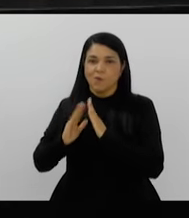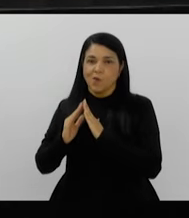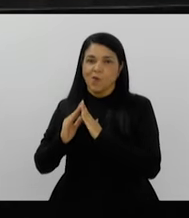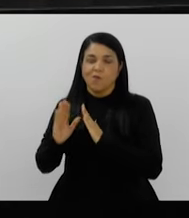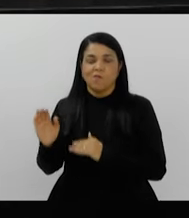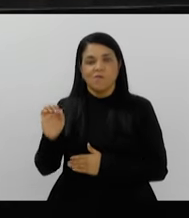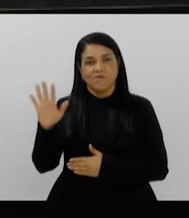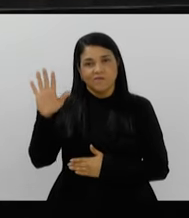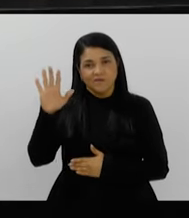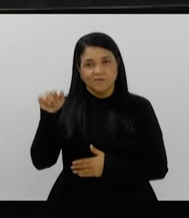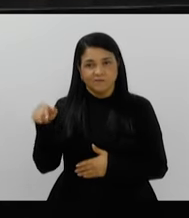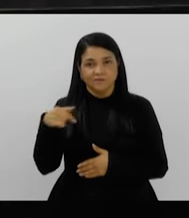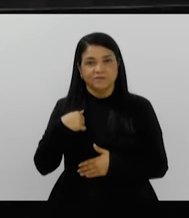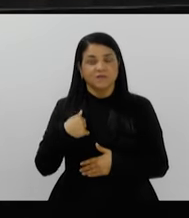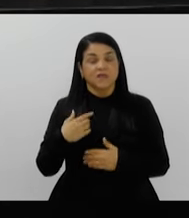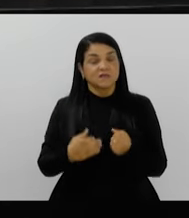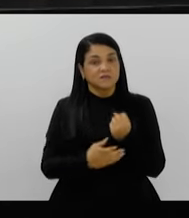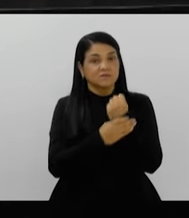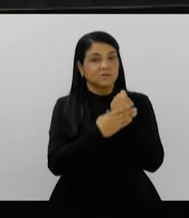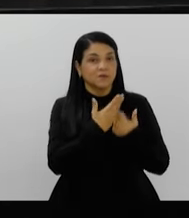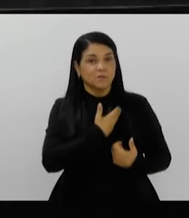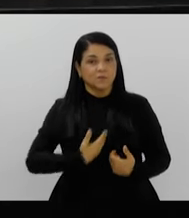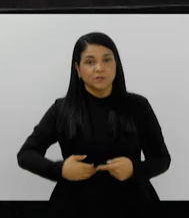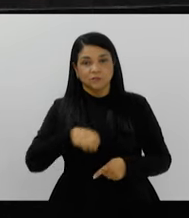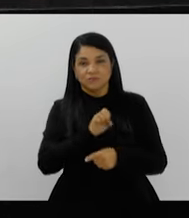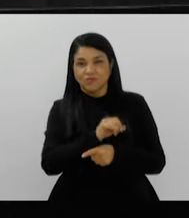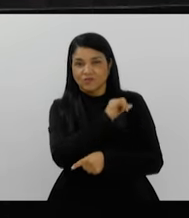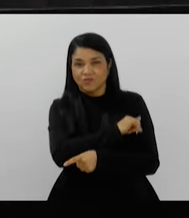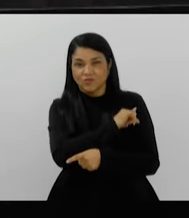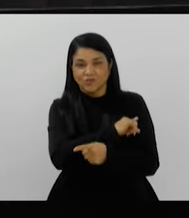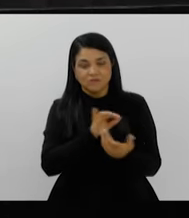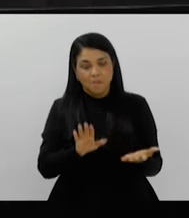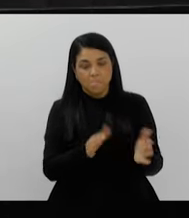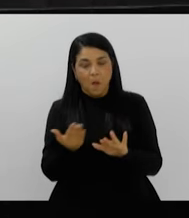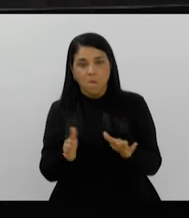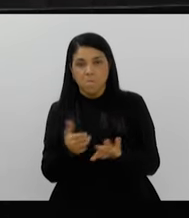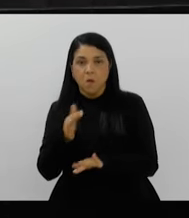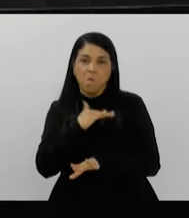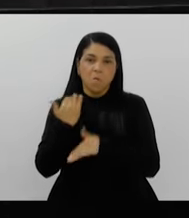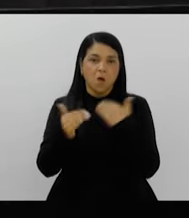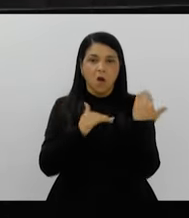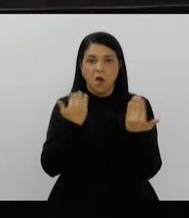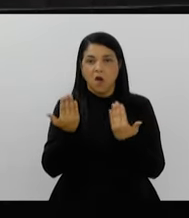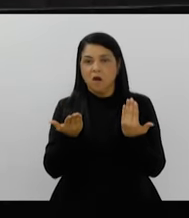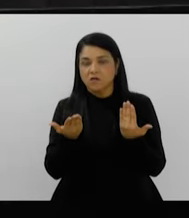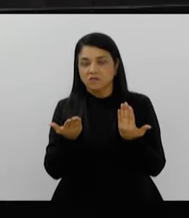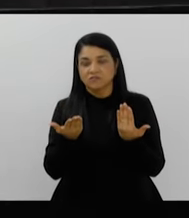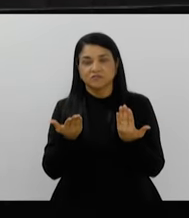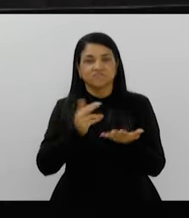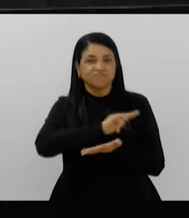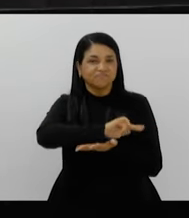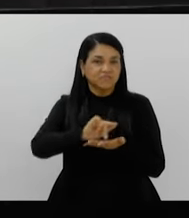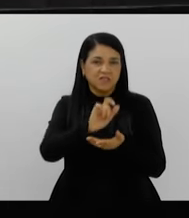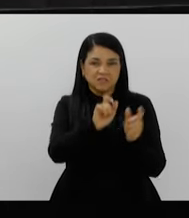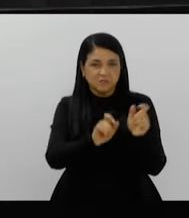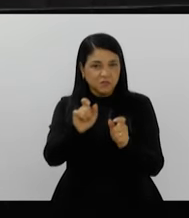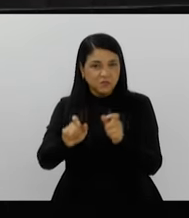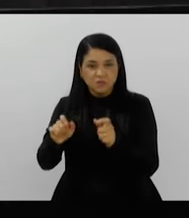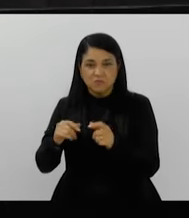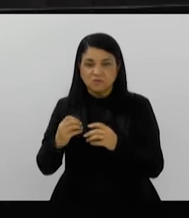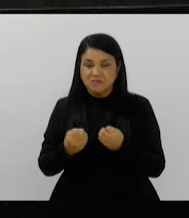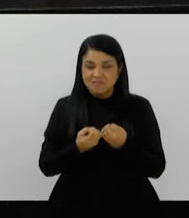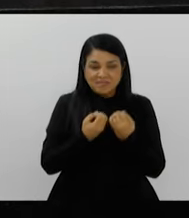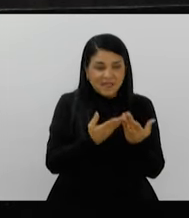A segurança pública no Estado do Rio de Janeiro tem produzido corpos e não tem dado à população